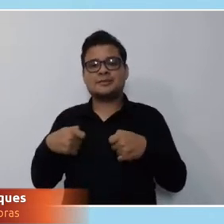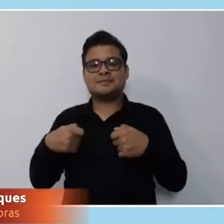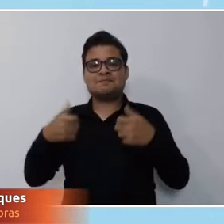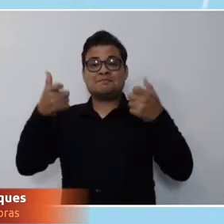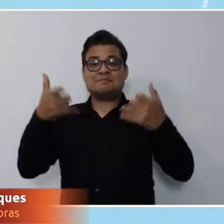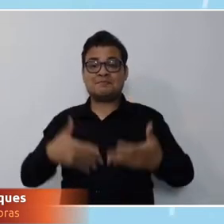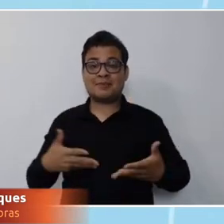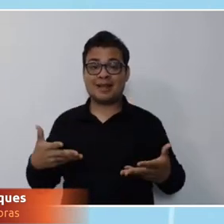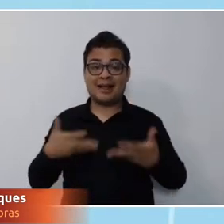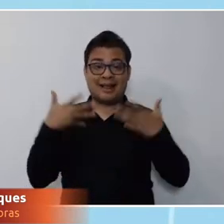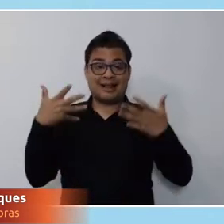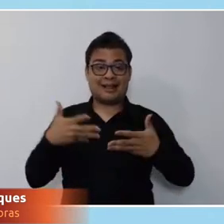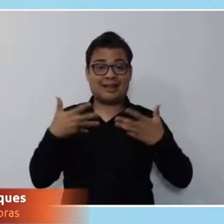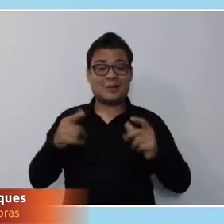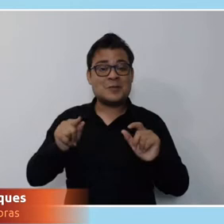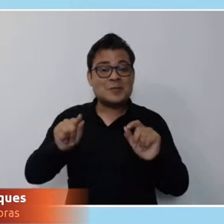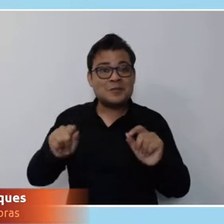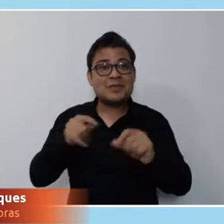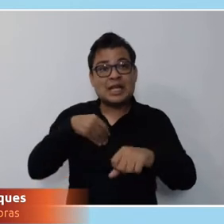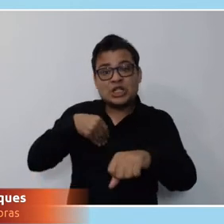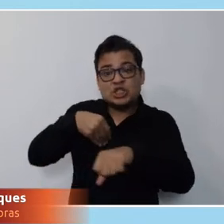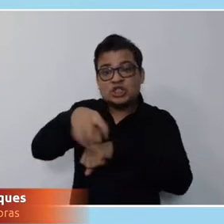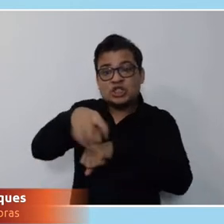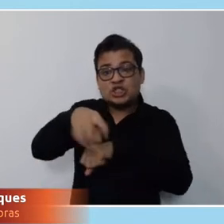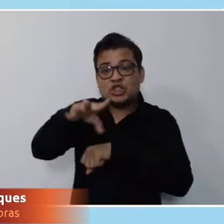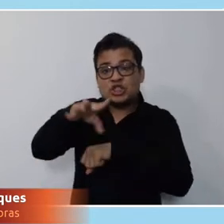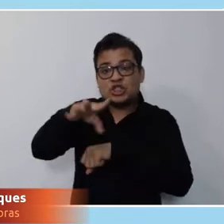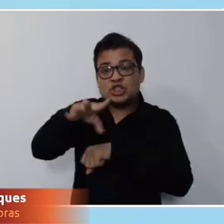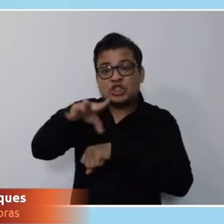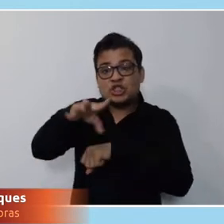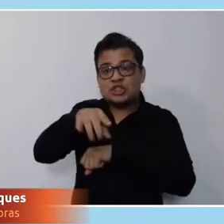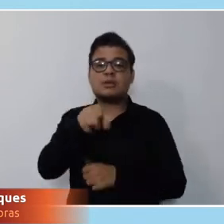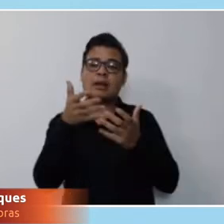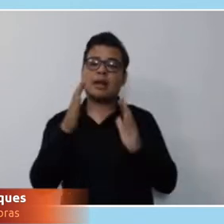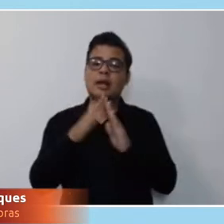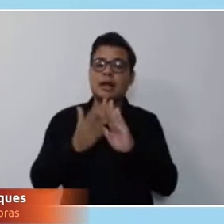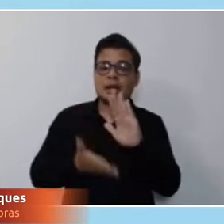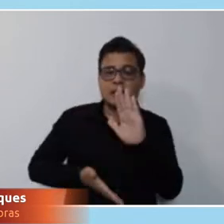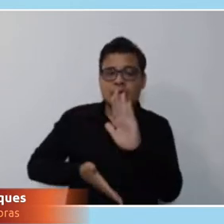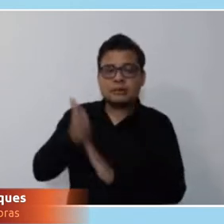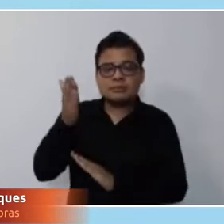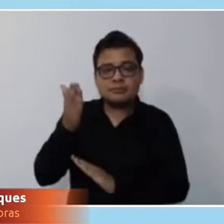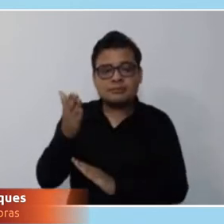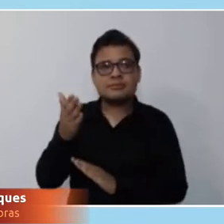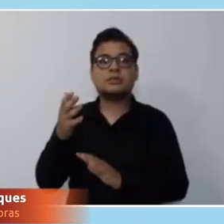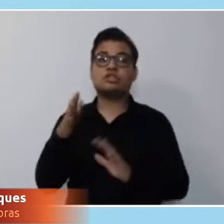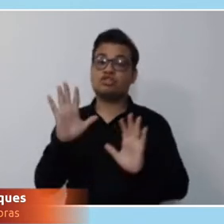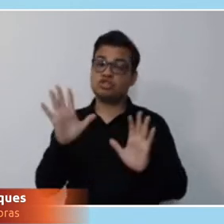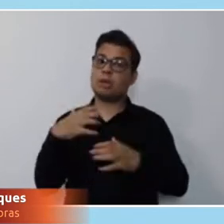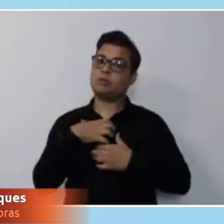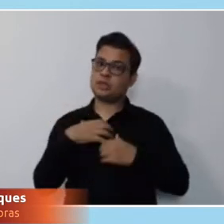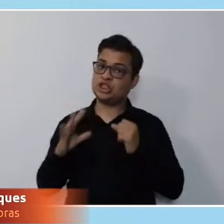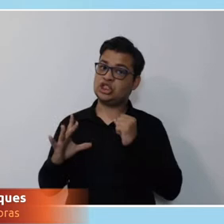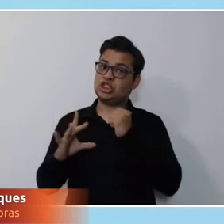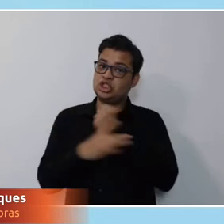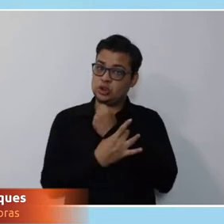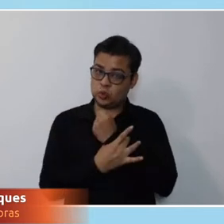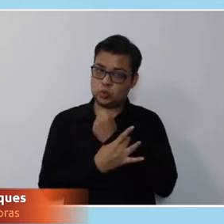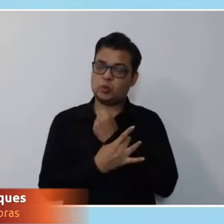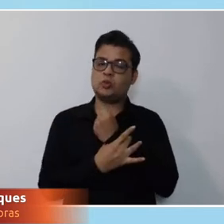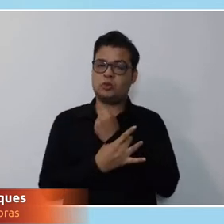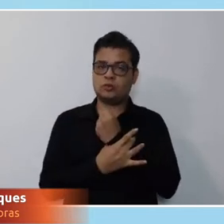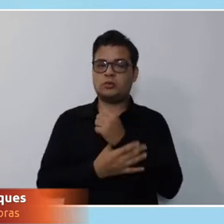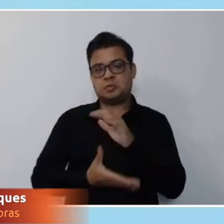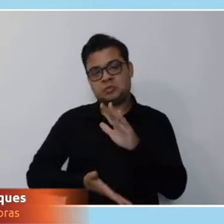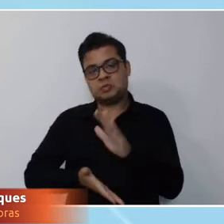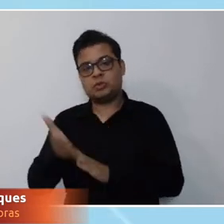trazer dicas para vocês que querem sair de casa, que sentem seguros, né, de estarem em ambientes